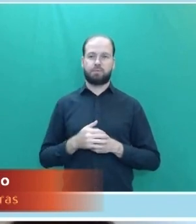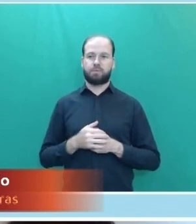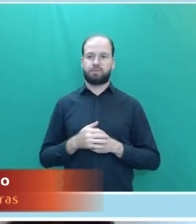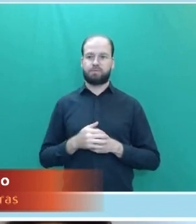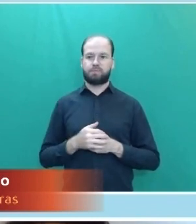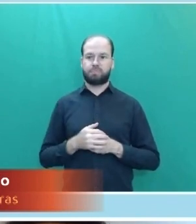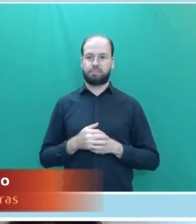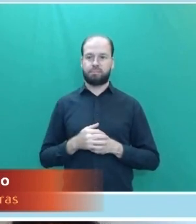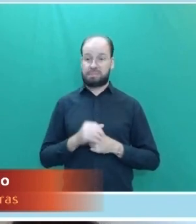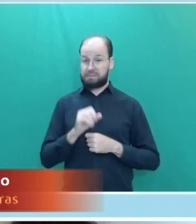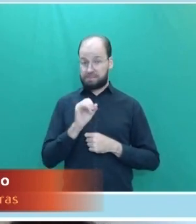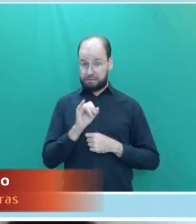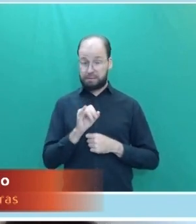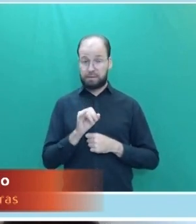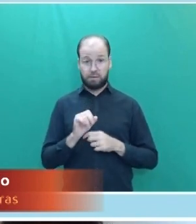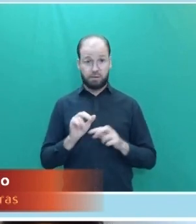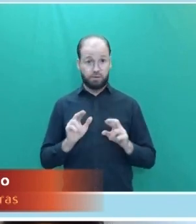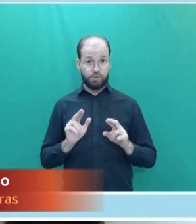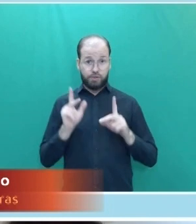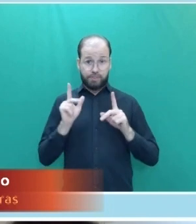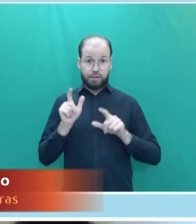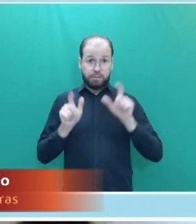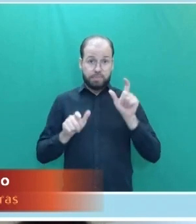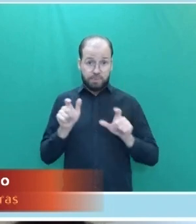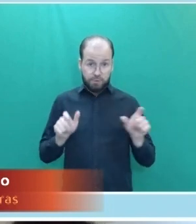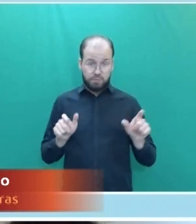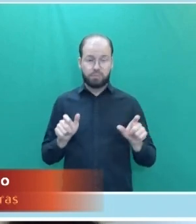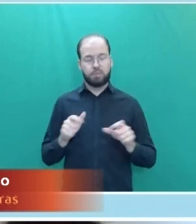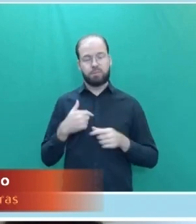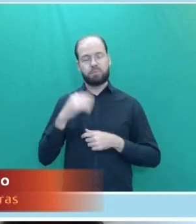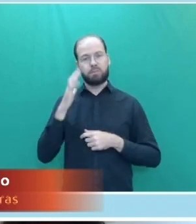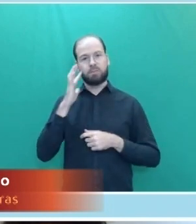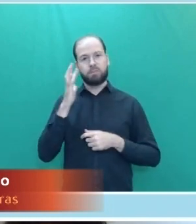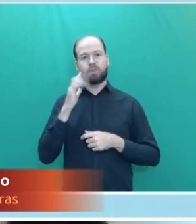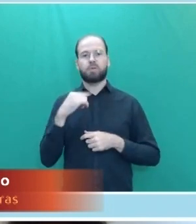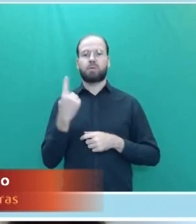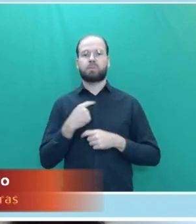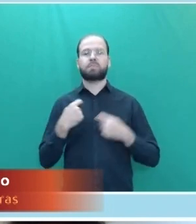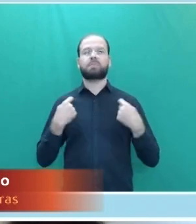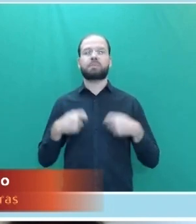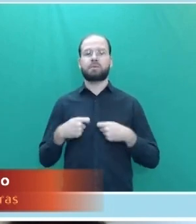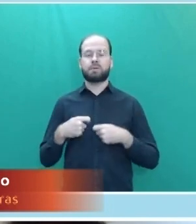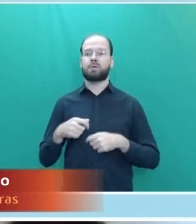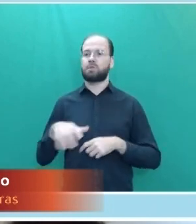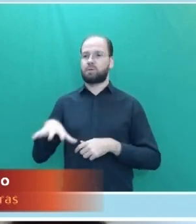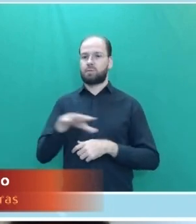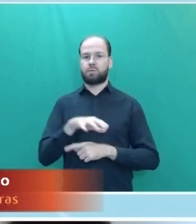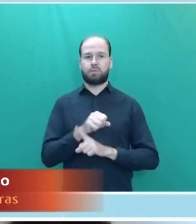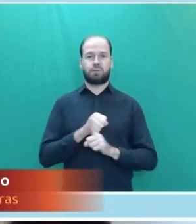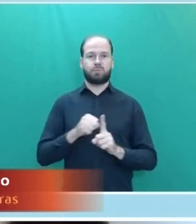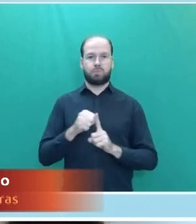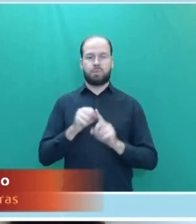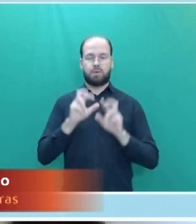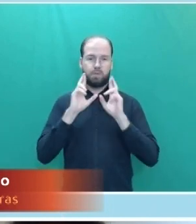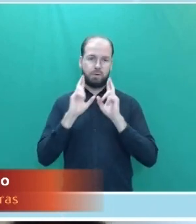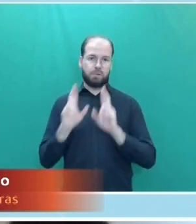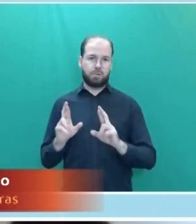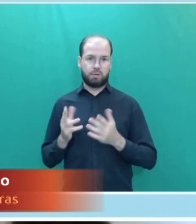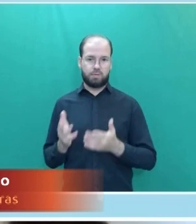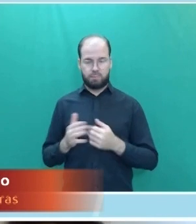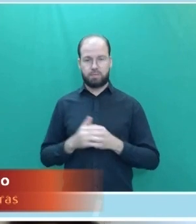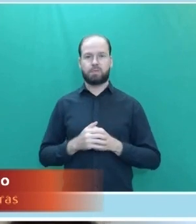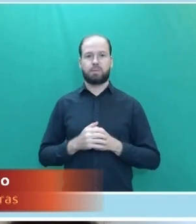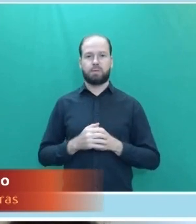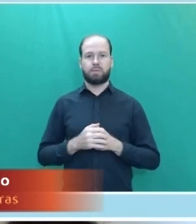Bom, se faz diferença para essas pessoas, né? Acho que o mínimo que a gente tem que fazer enquanto sociedade é se respeitar, né? É citar